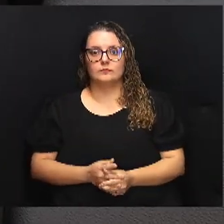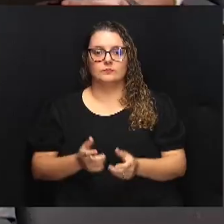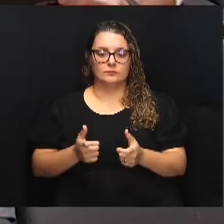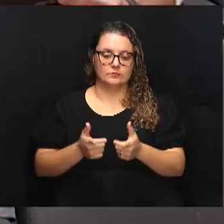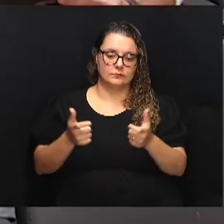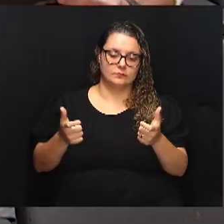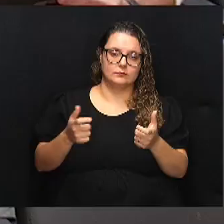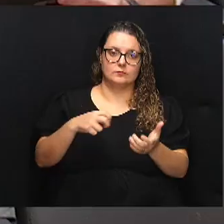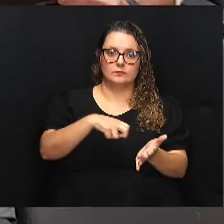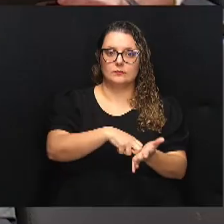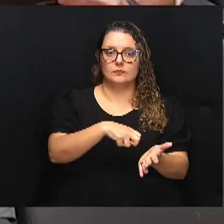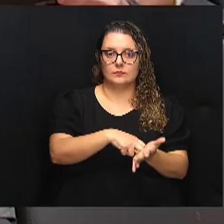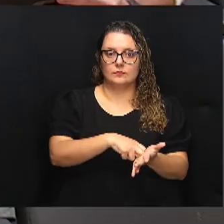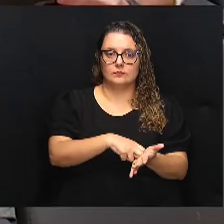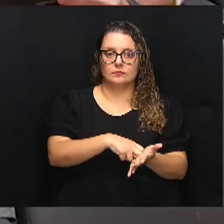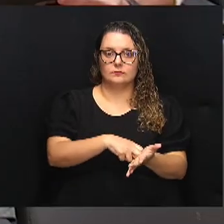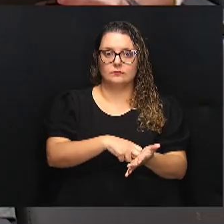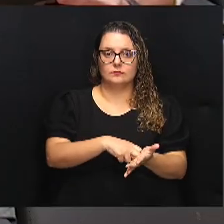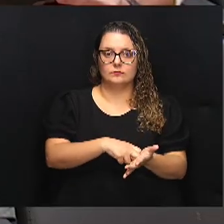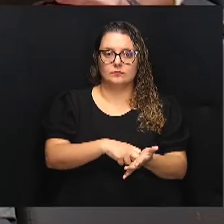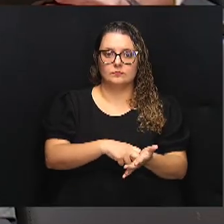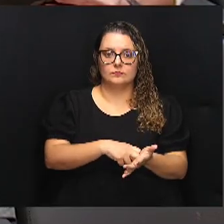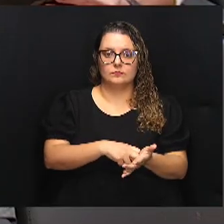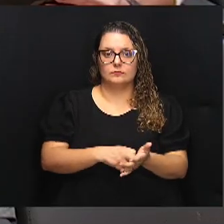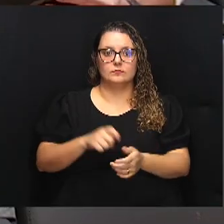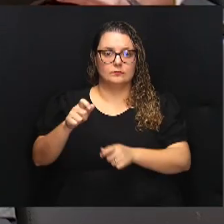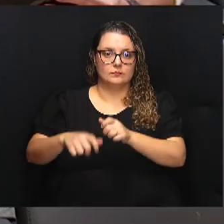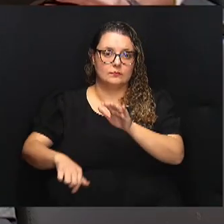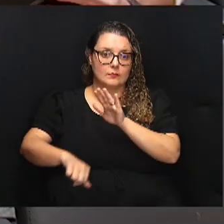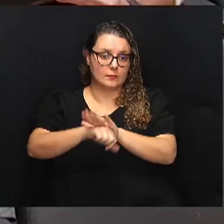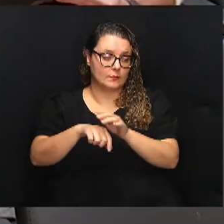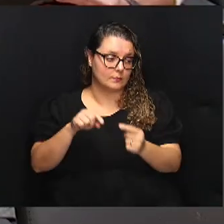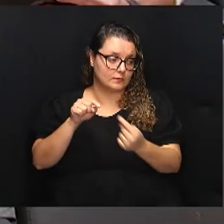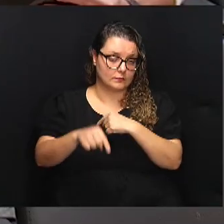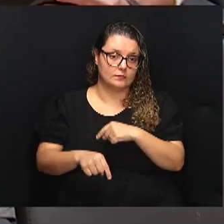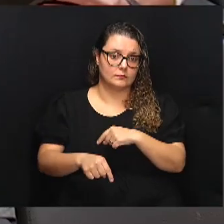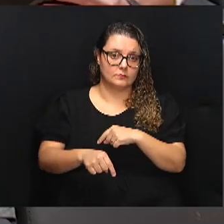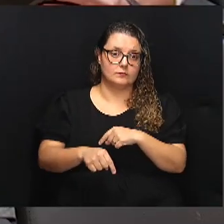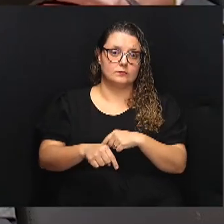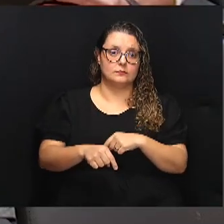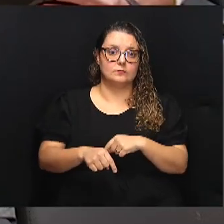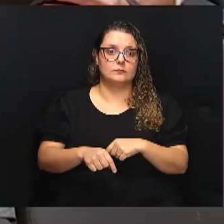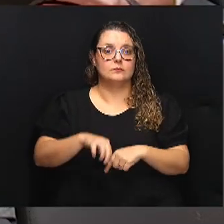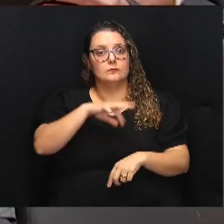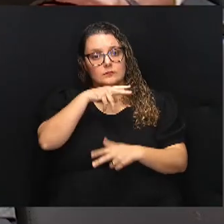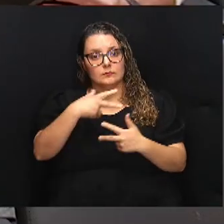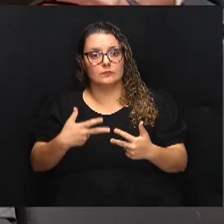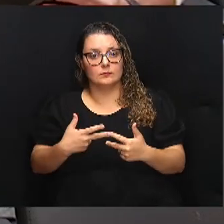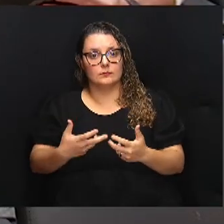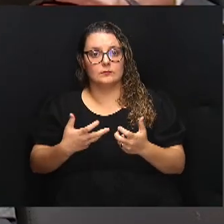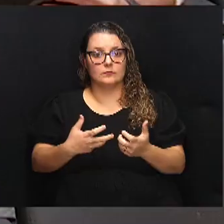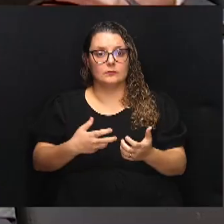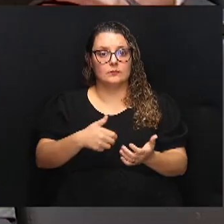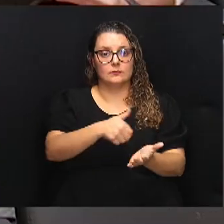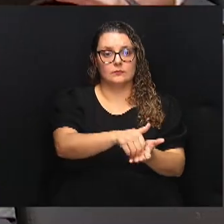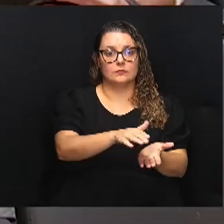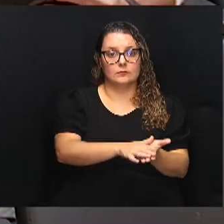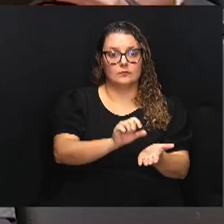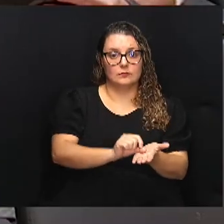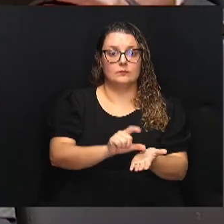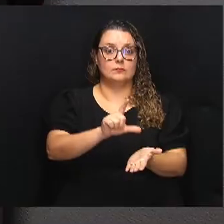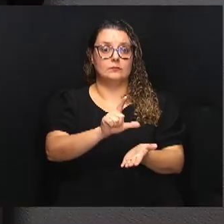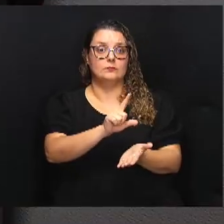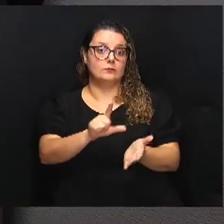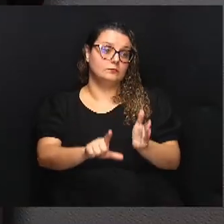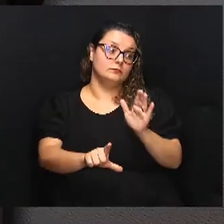aumentar a penalidade para quem comete crimes contra os animais. Então tem uma multa. A gente queria uma multa um pouco alta, só que não é